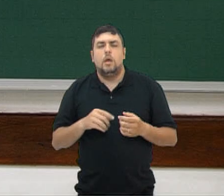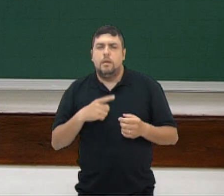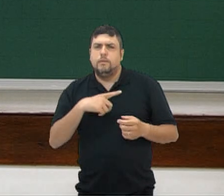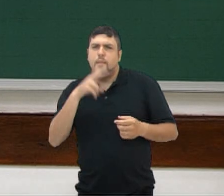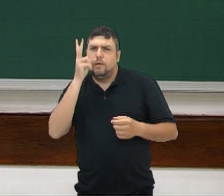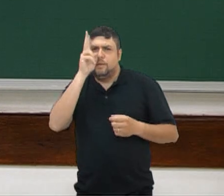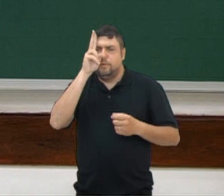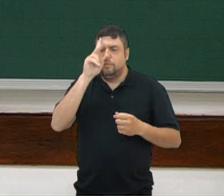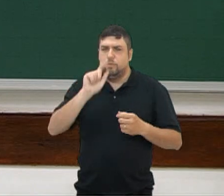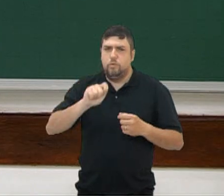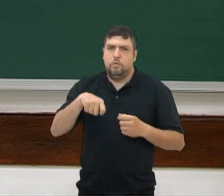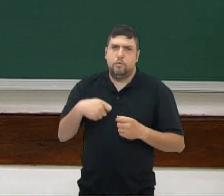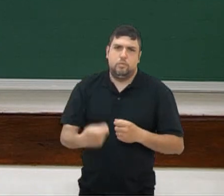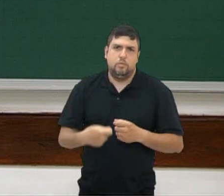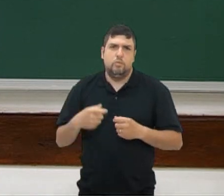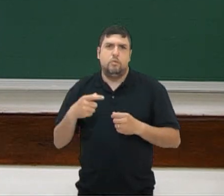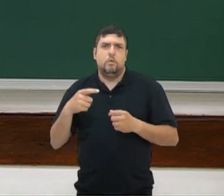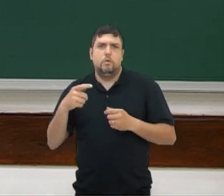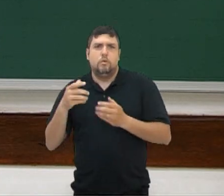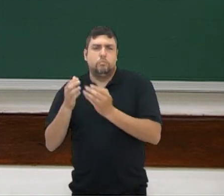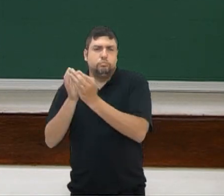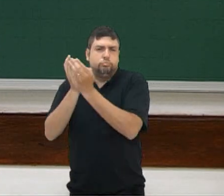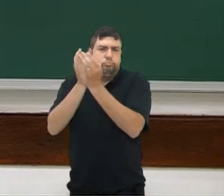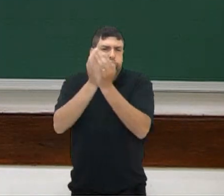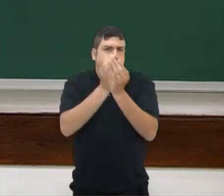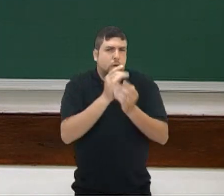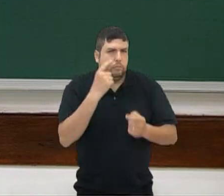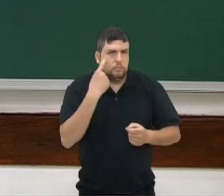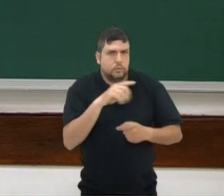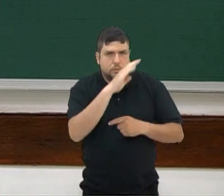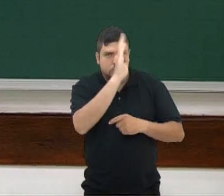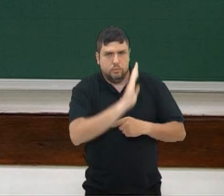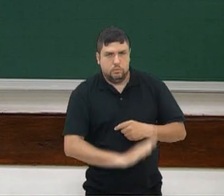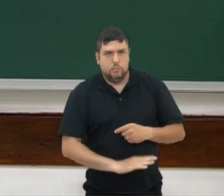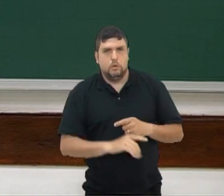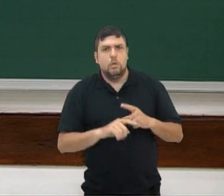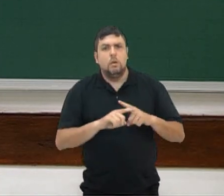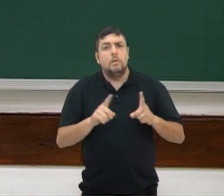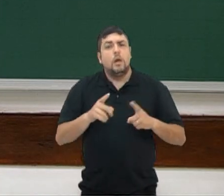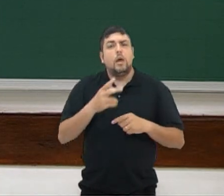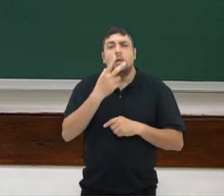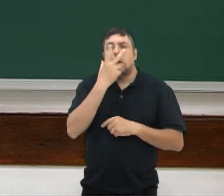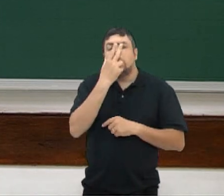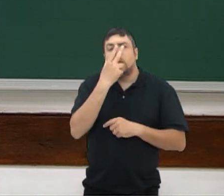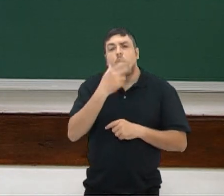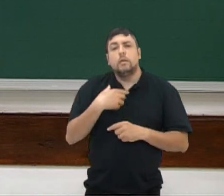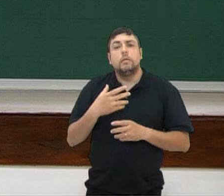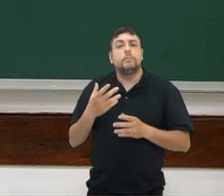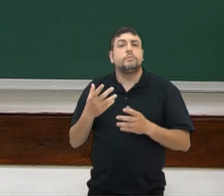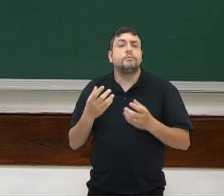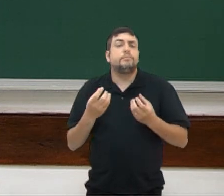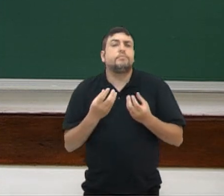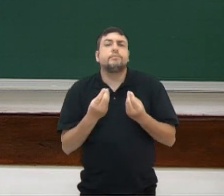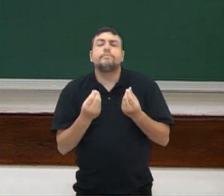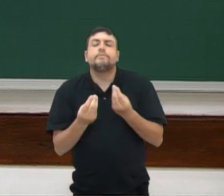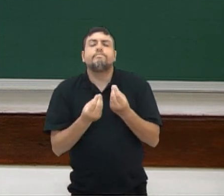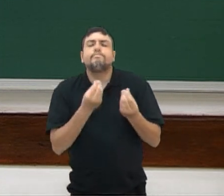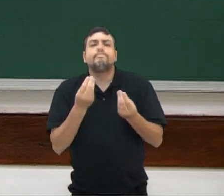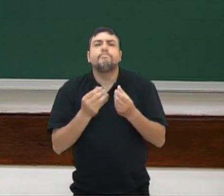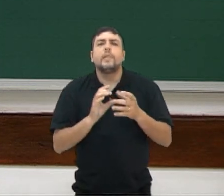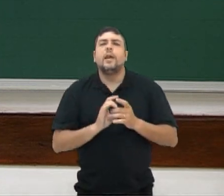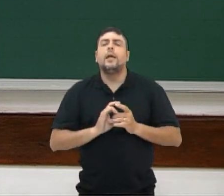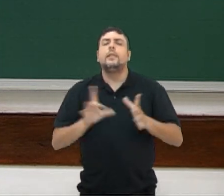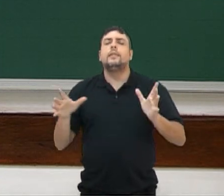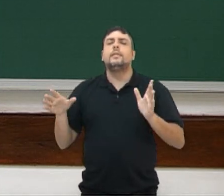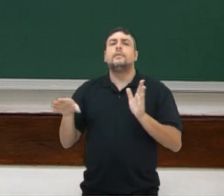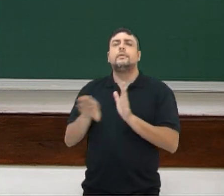vai perceber que tem uma coisa muito do dia a dia ali, né, de como se tivesse chegado ontem. E o estado